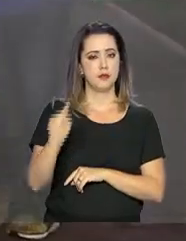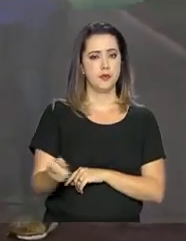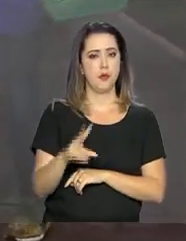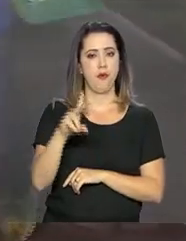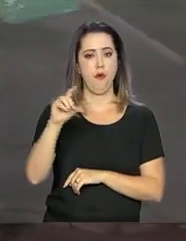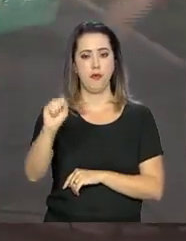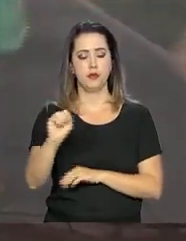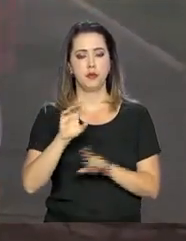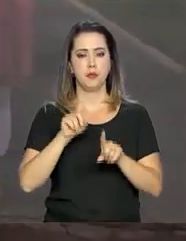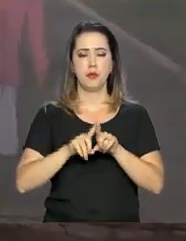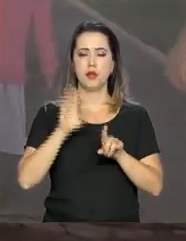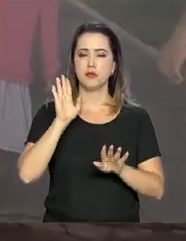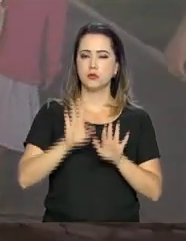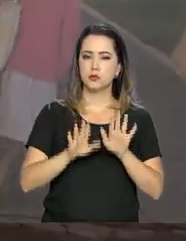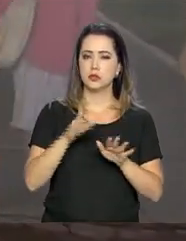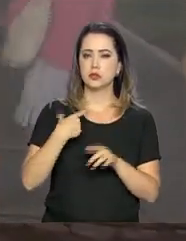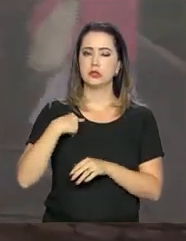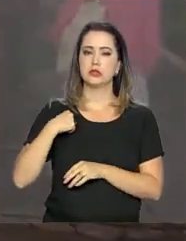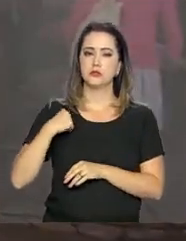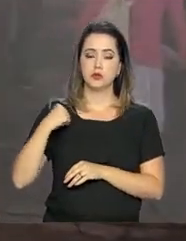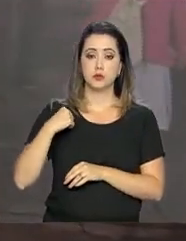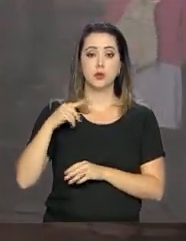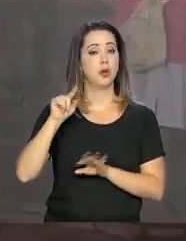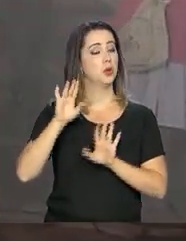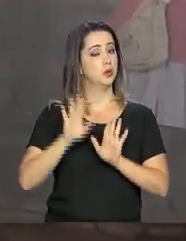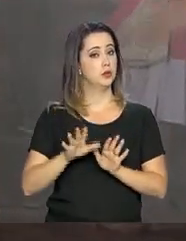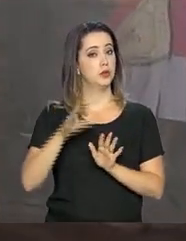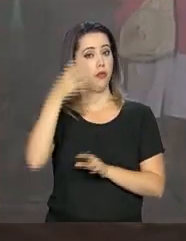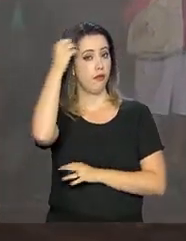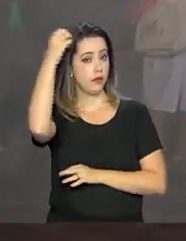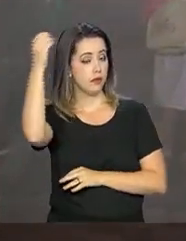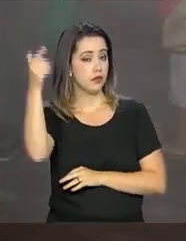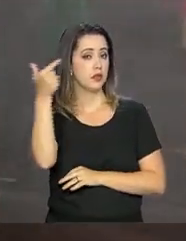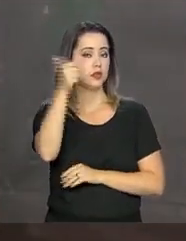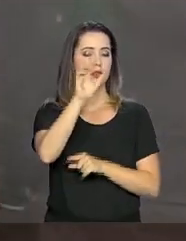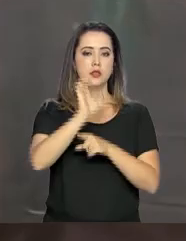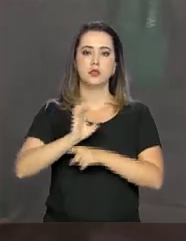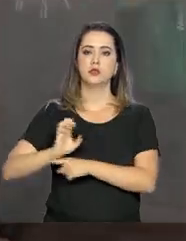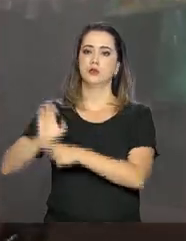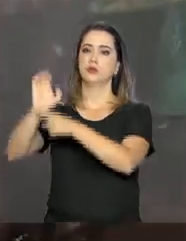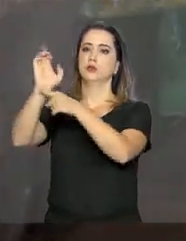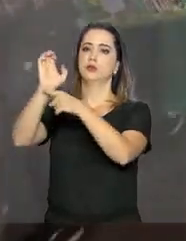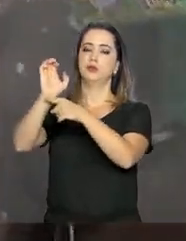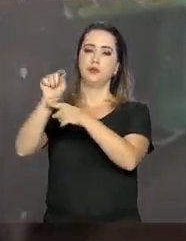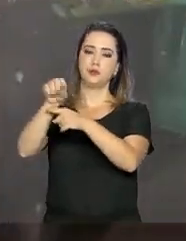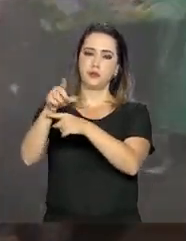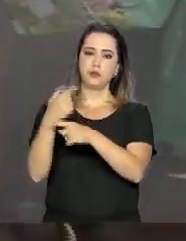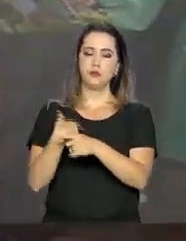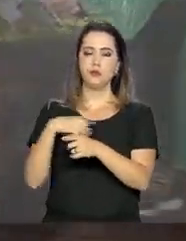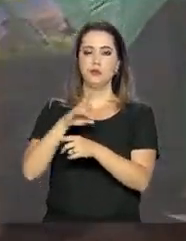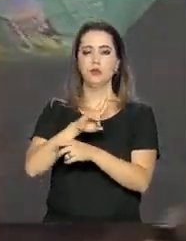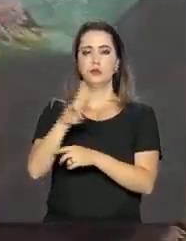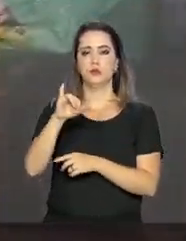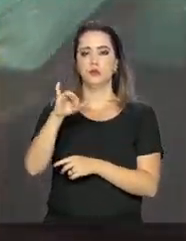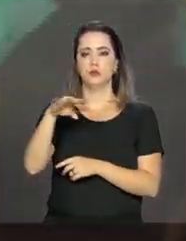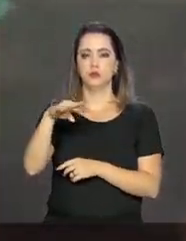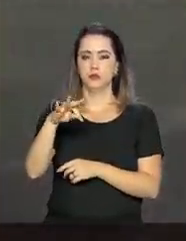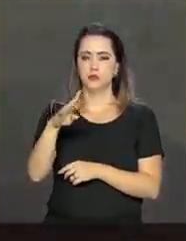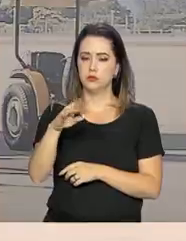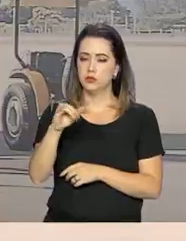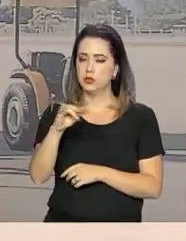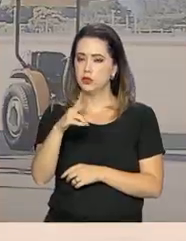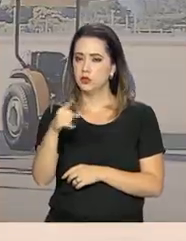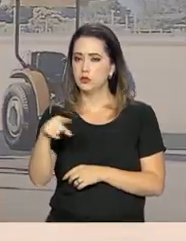mas aos poucos voluntariamente eles estão mudando para outras cidades processo chamado de interiorização